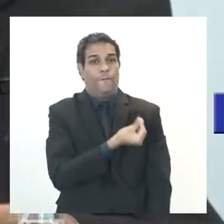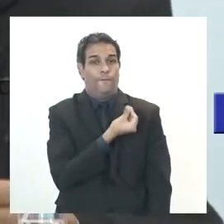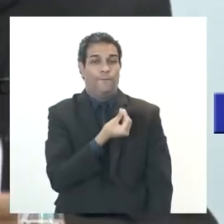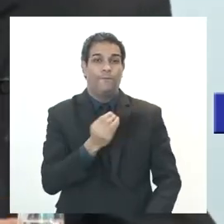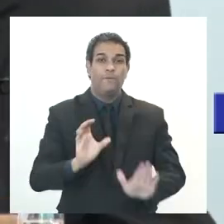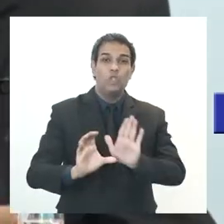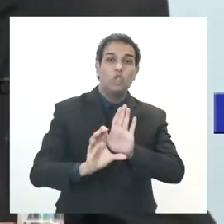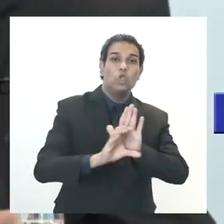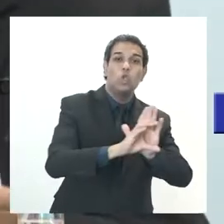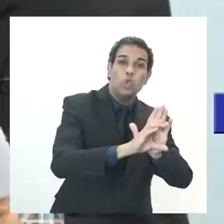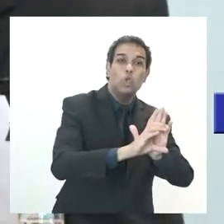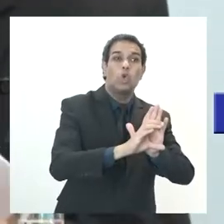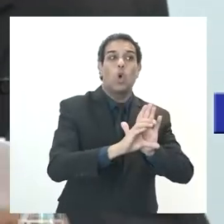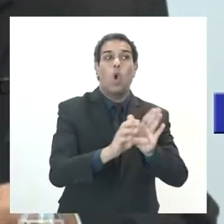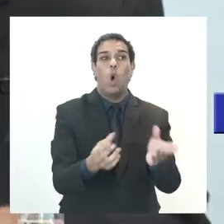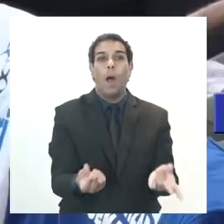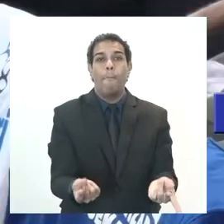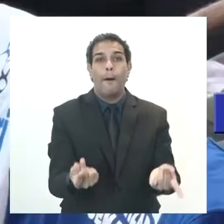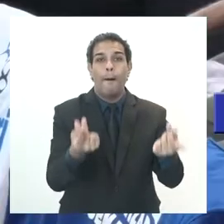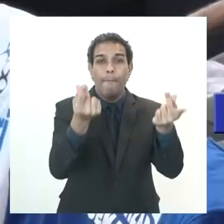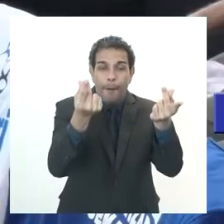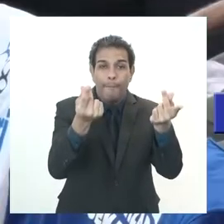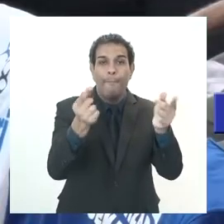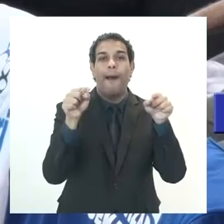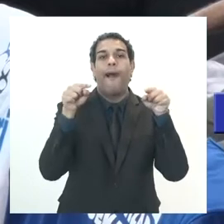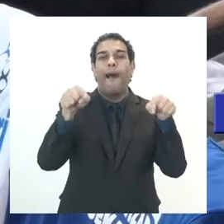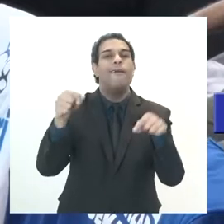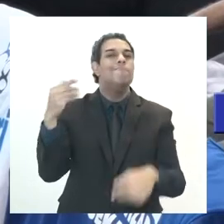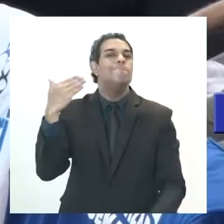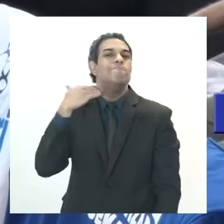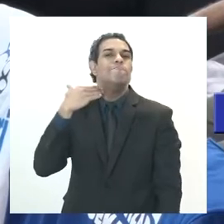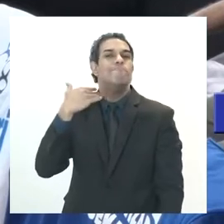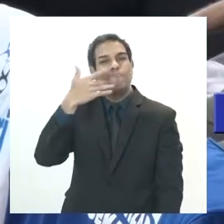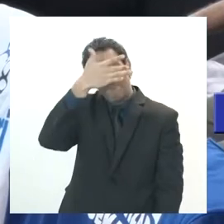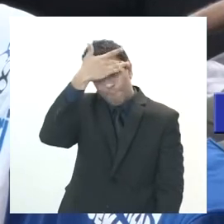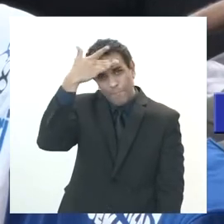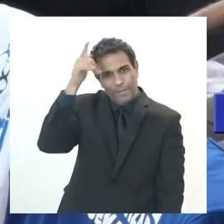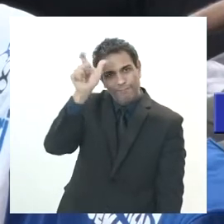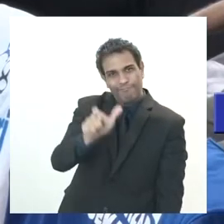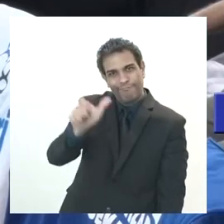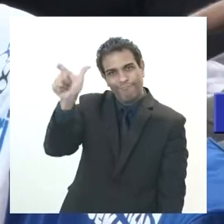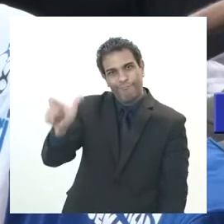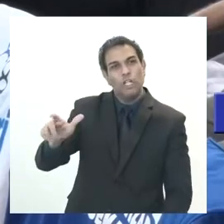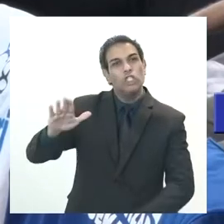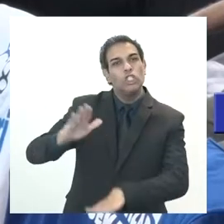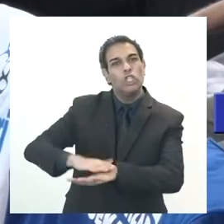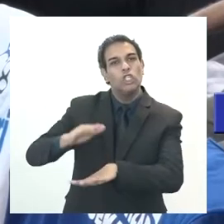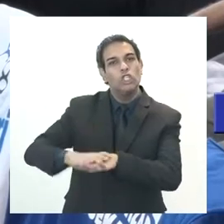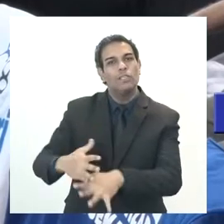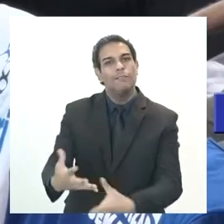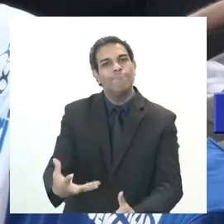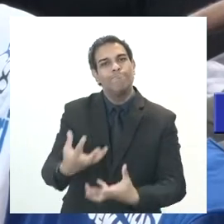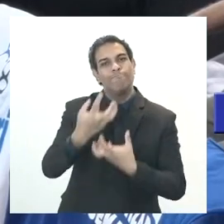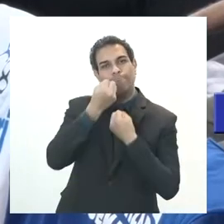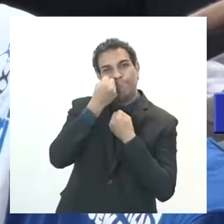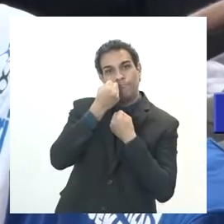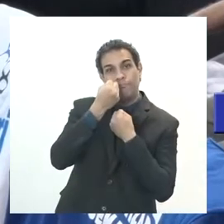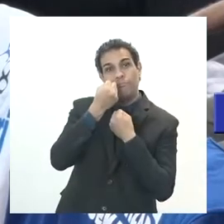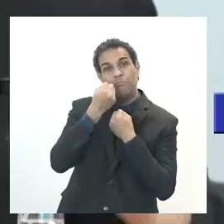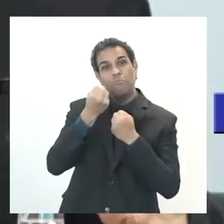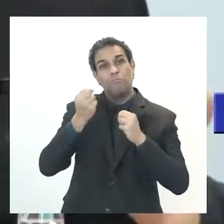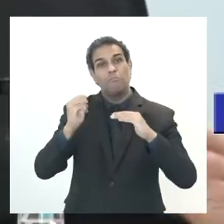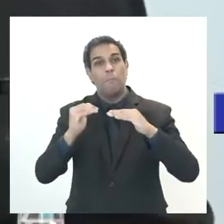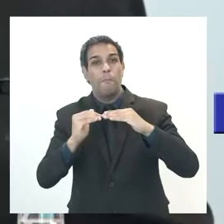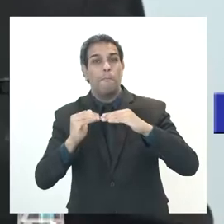conceito o conceito do credit Suisse só aquelas pessoas que têm um patrimônio mínimo de 1